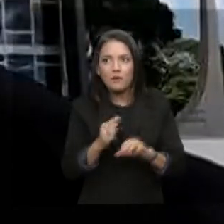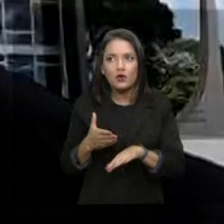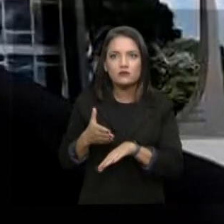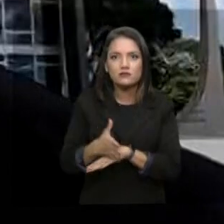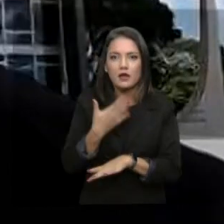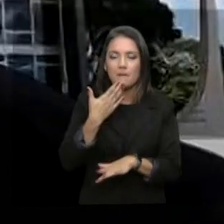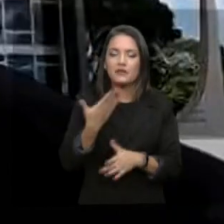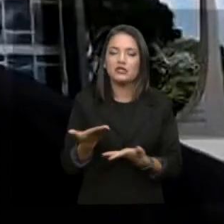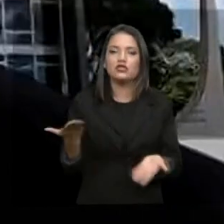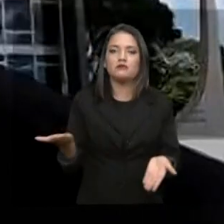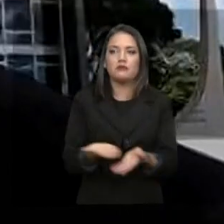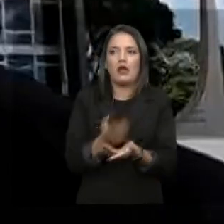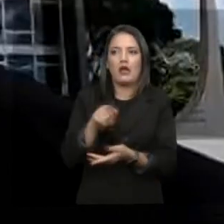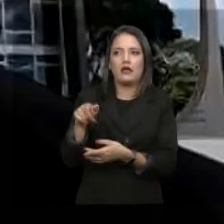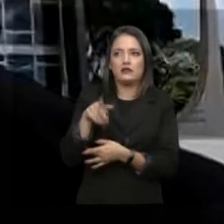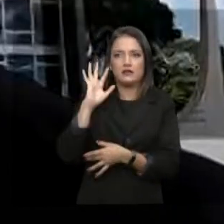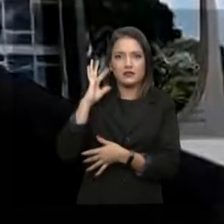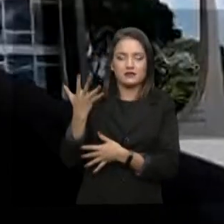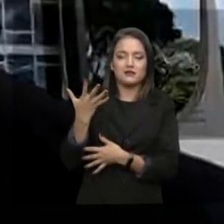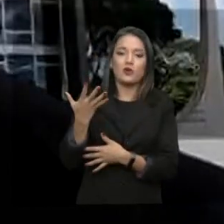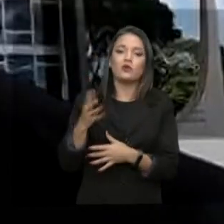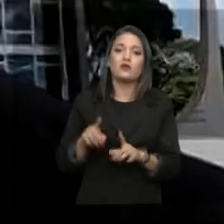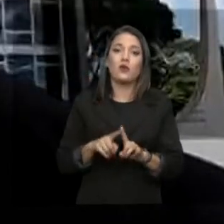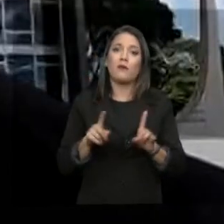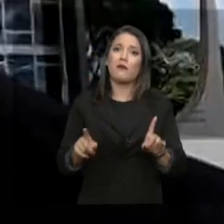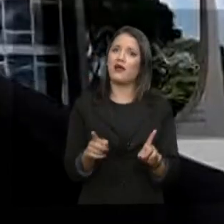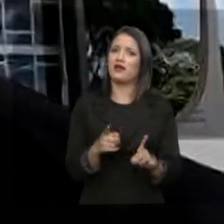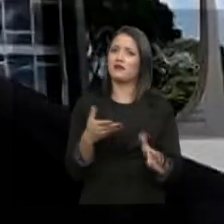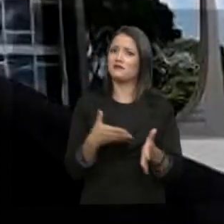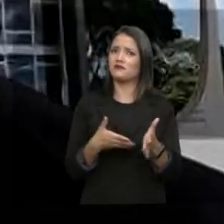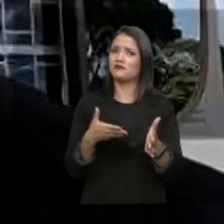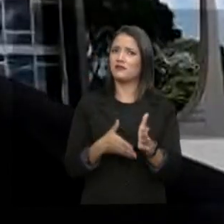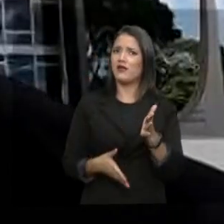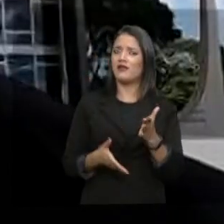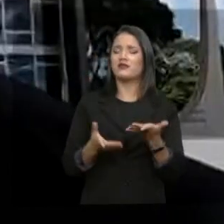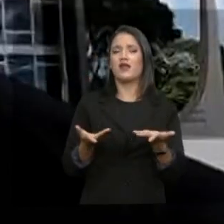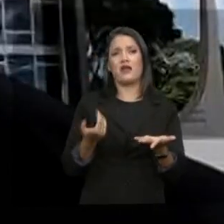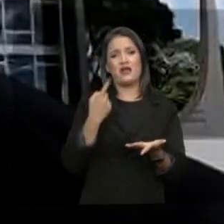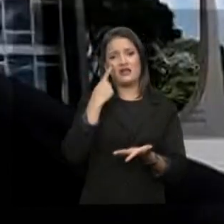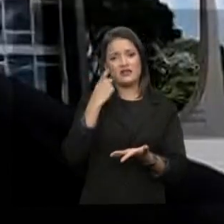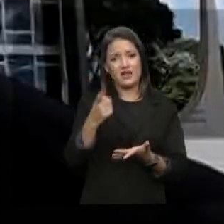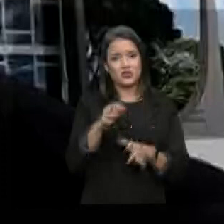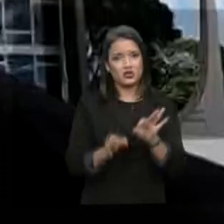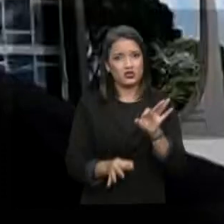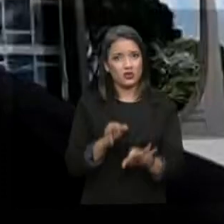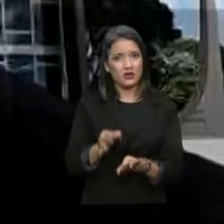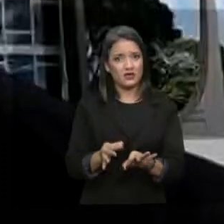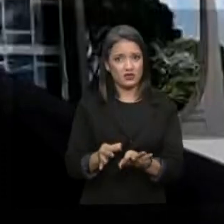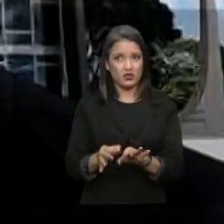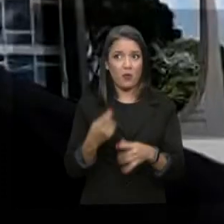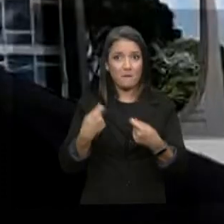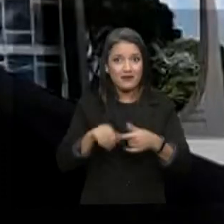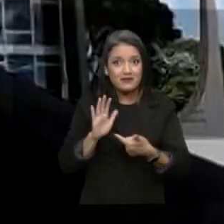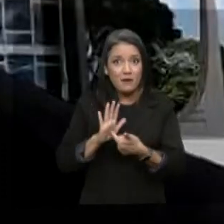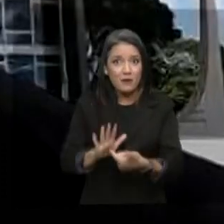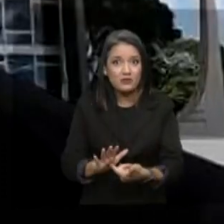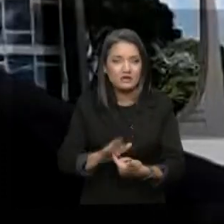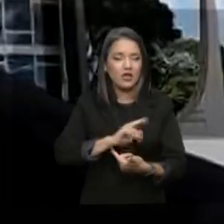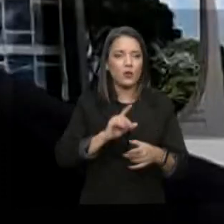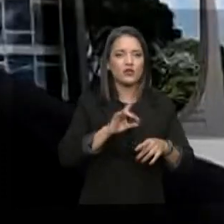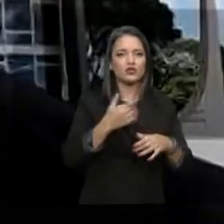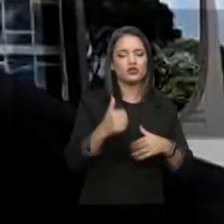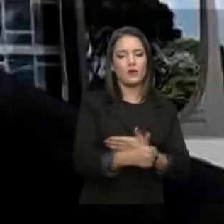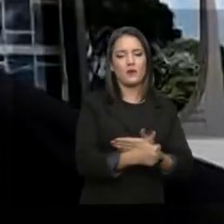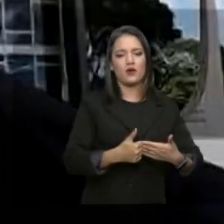de fato de que é preciso demonstrar um interesse jurídico e não apenas moral. Ora, se o processo não